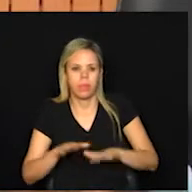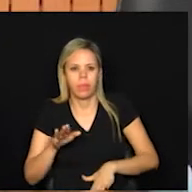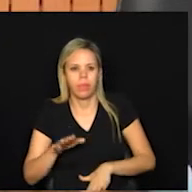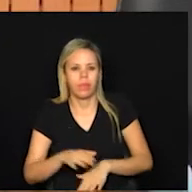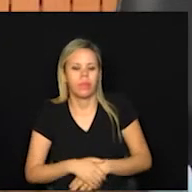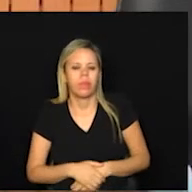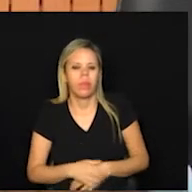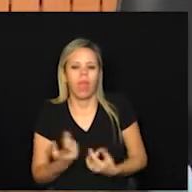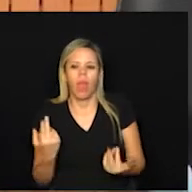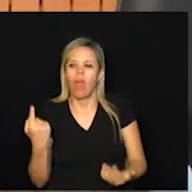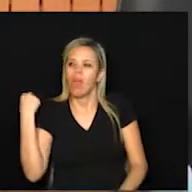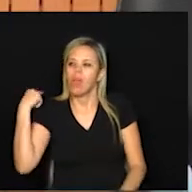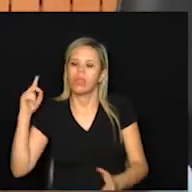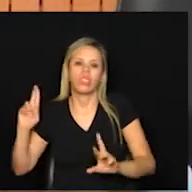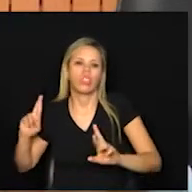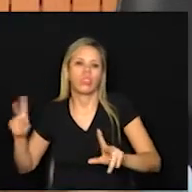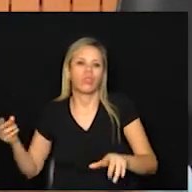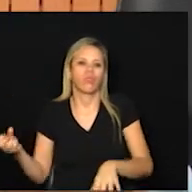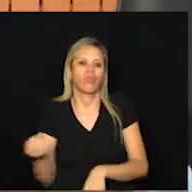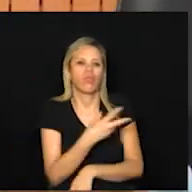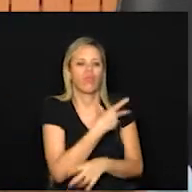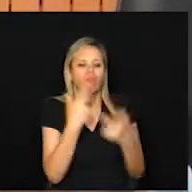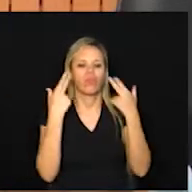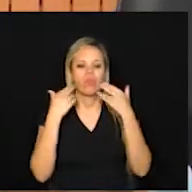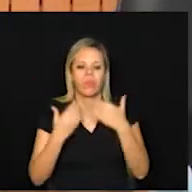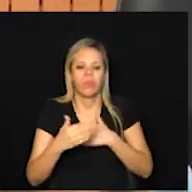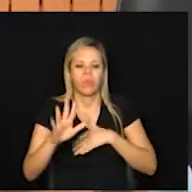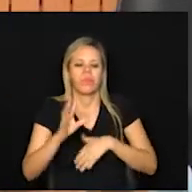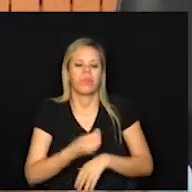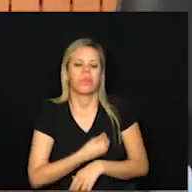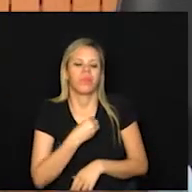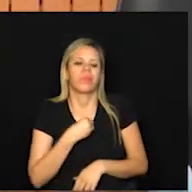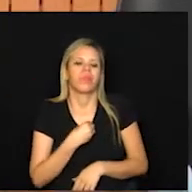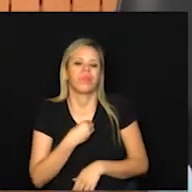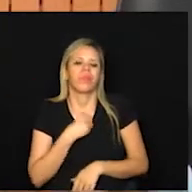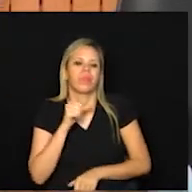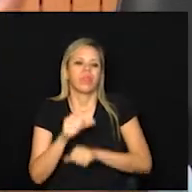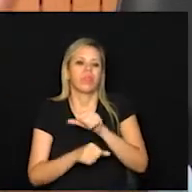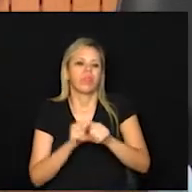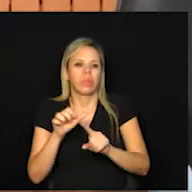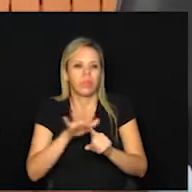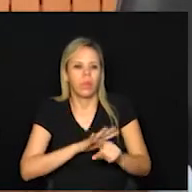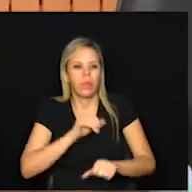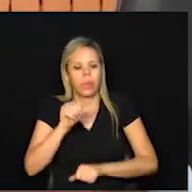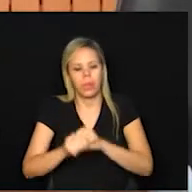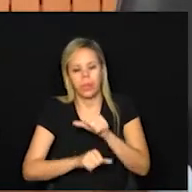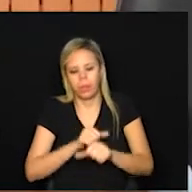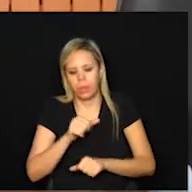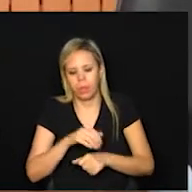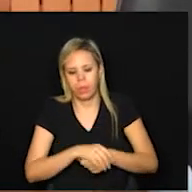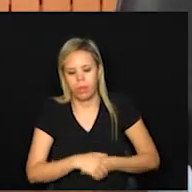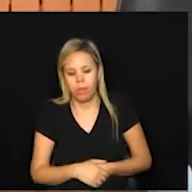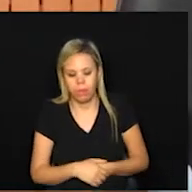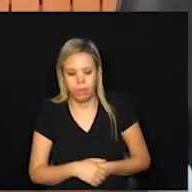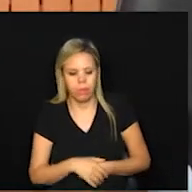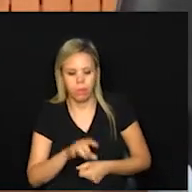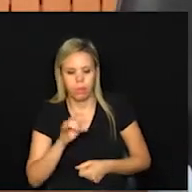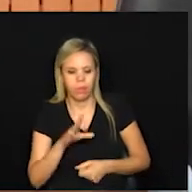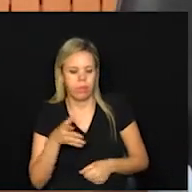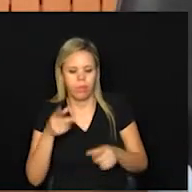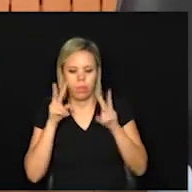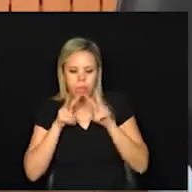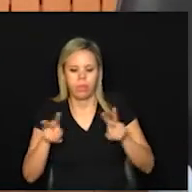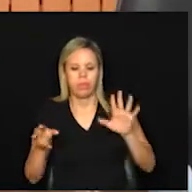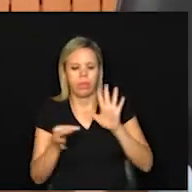nada será como antes, né? Esse novo normal vai impor à sociedade algumas mudanças, não só de visão,